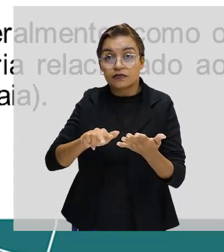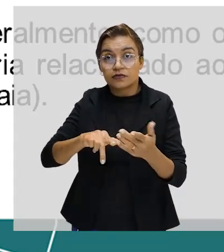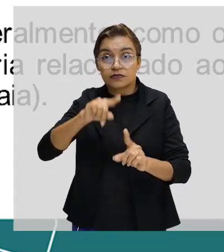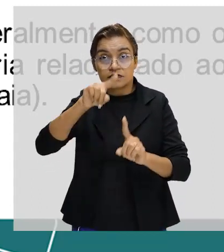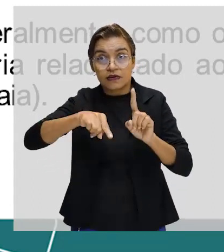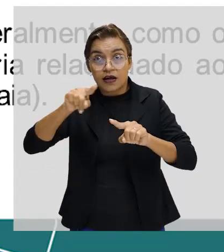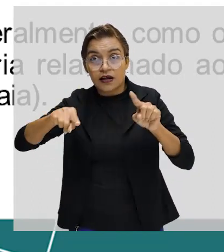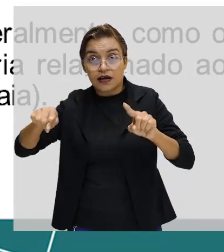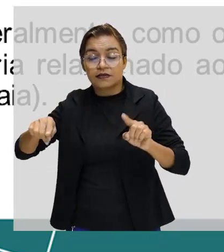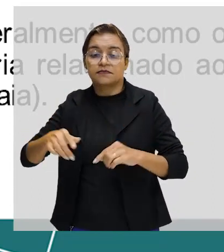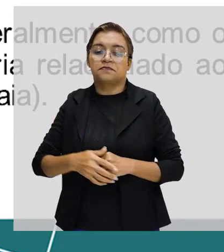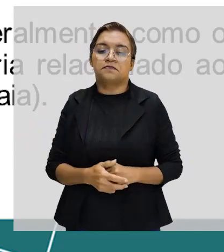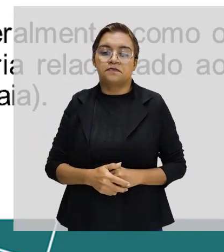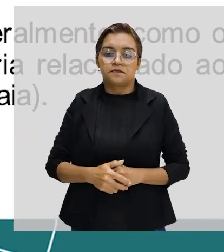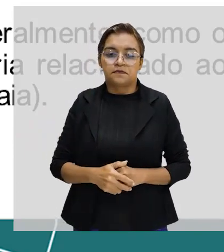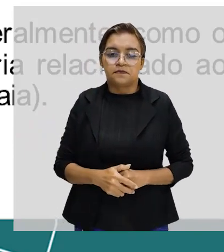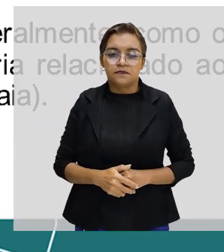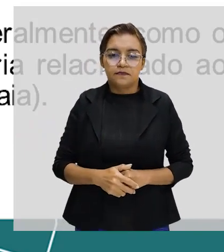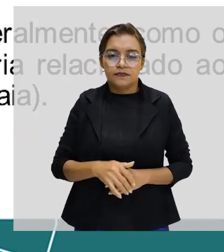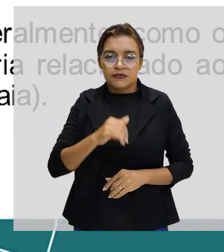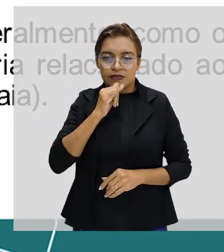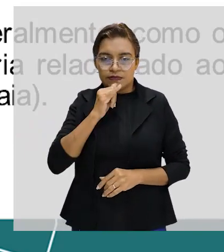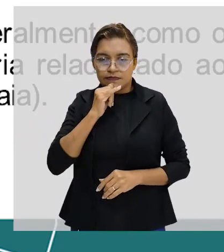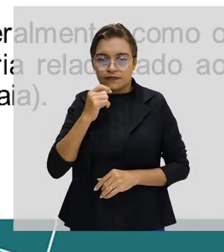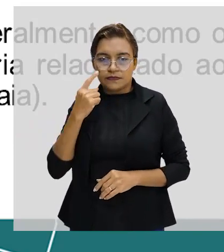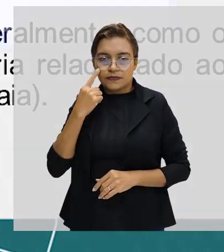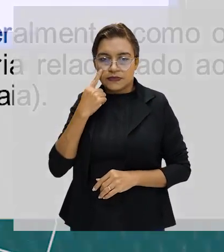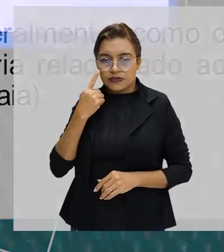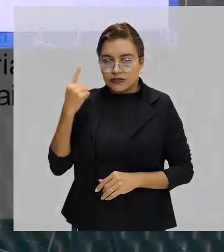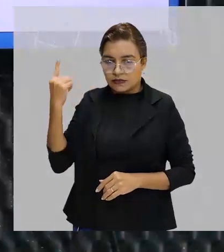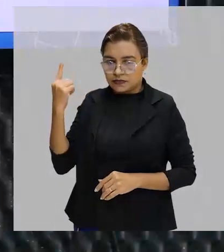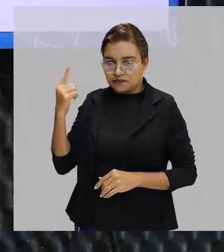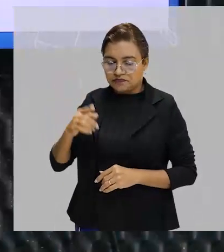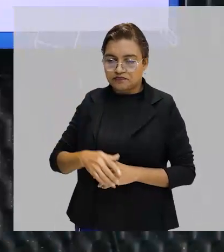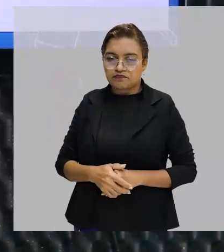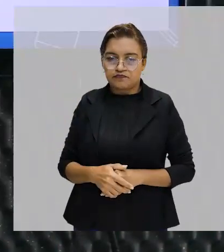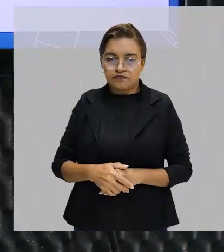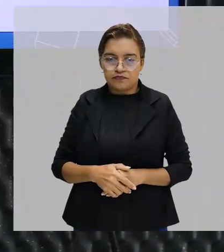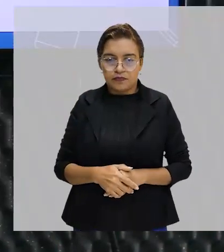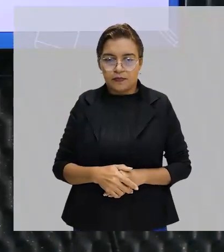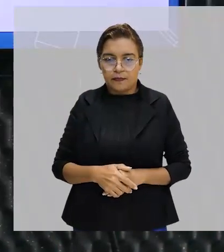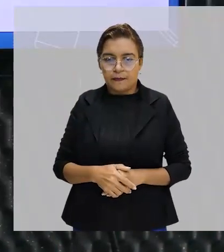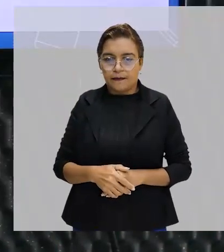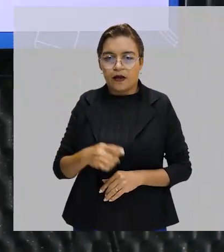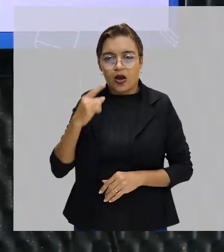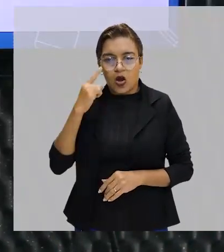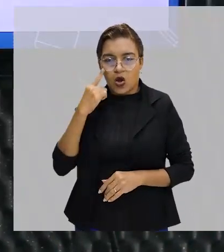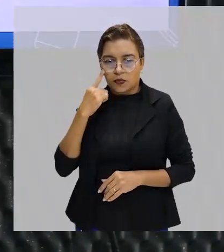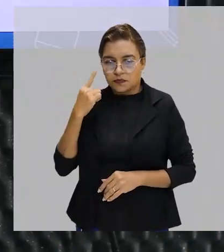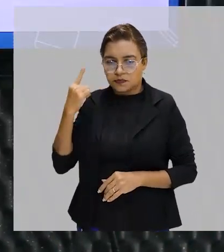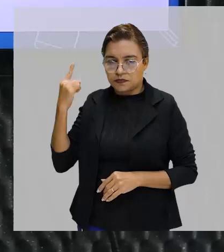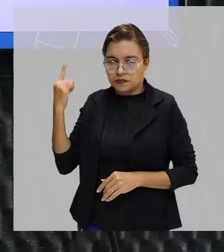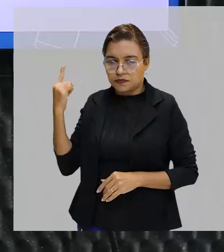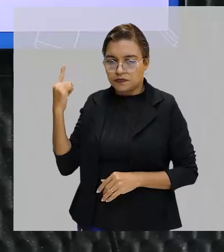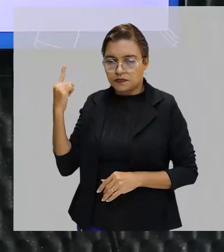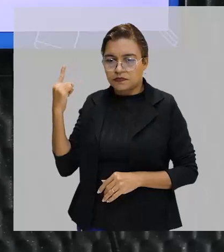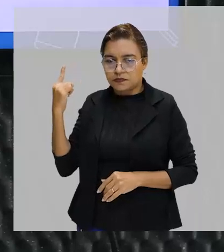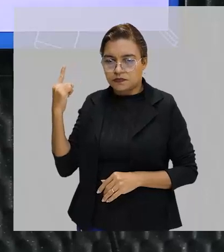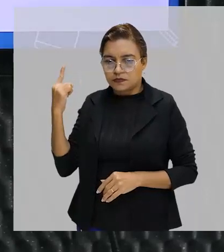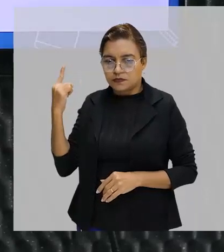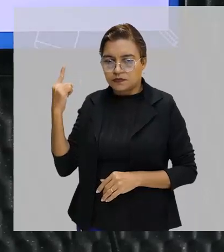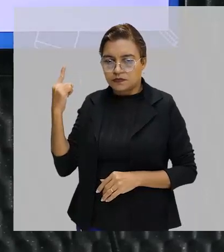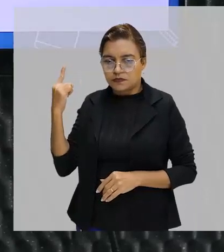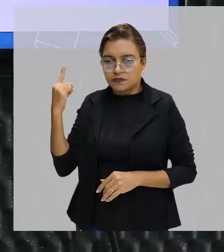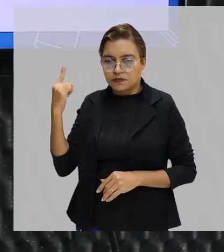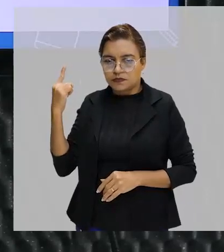variados. Nesse slogan das sandálias havaianas, pode-se perceber isso, diz: dá para viver na cidade com um pezinho na